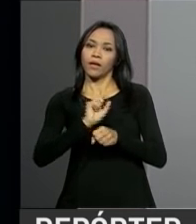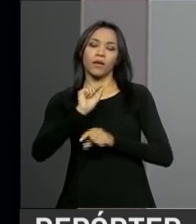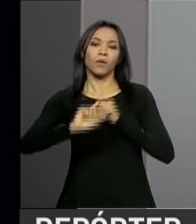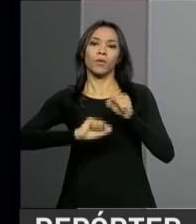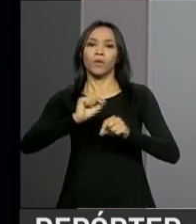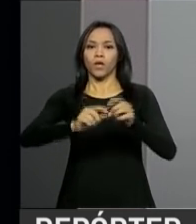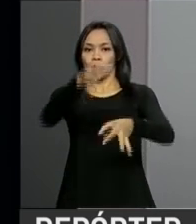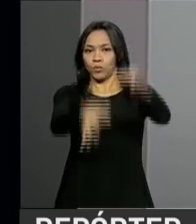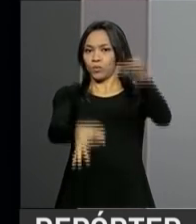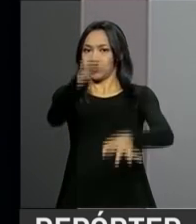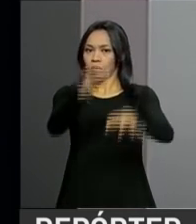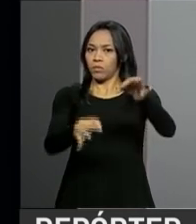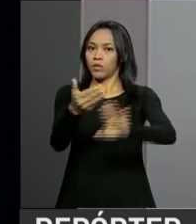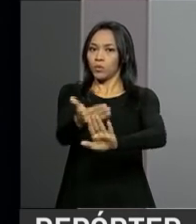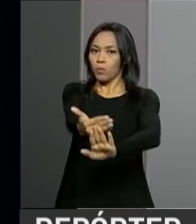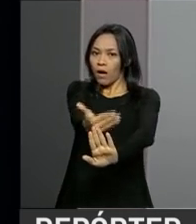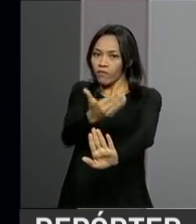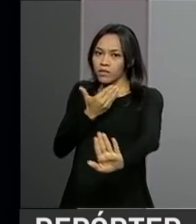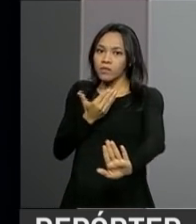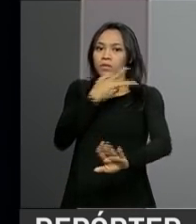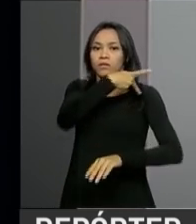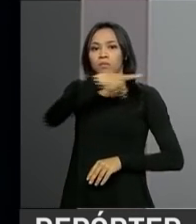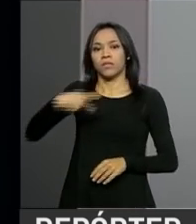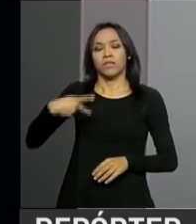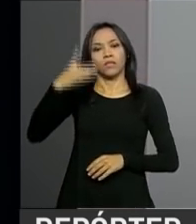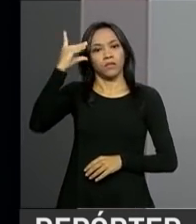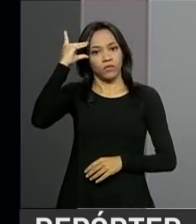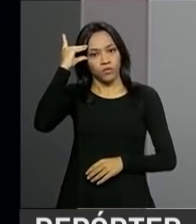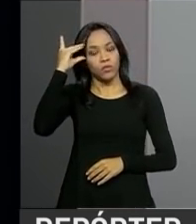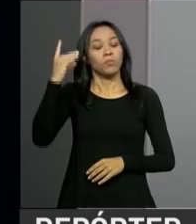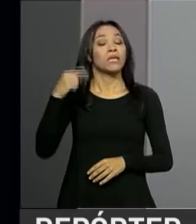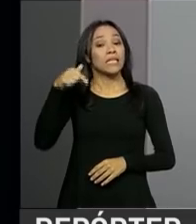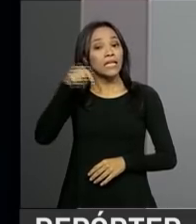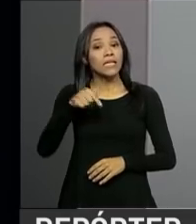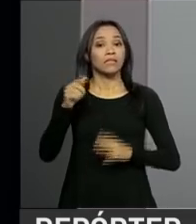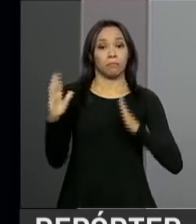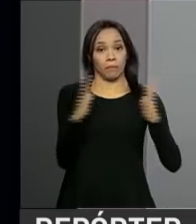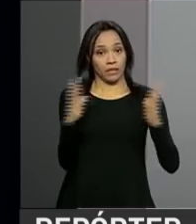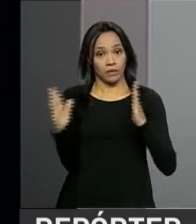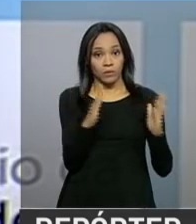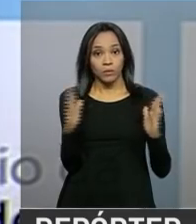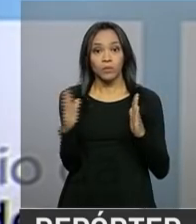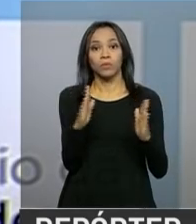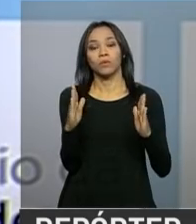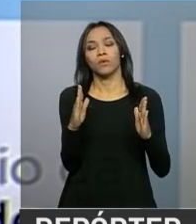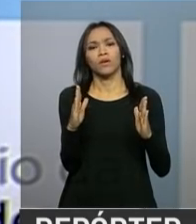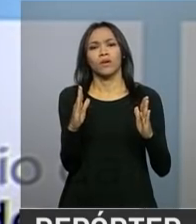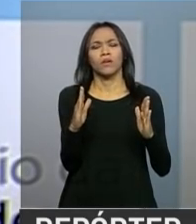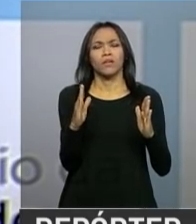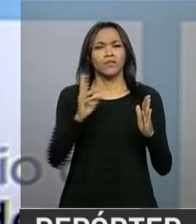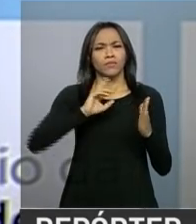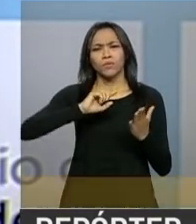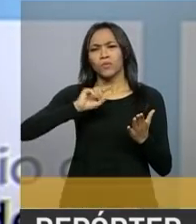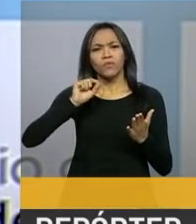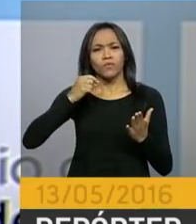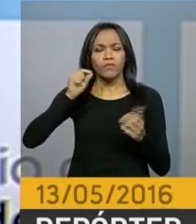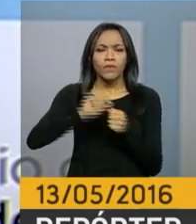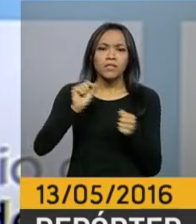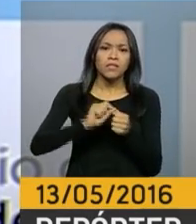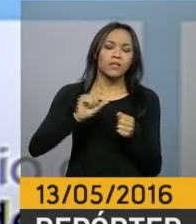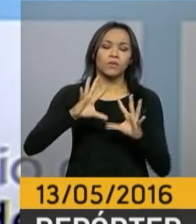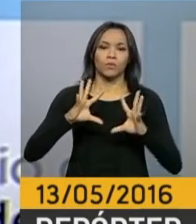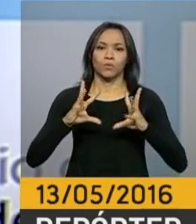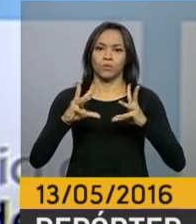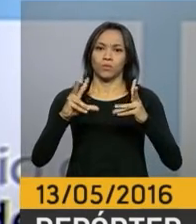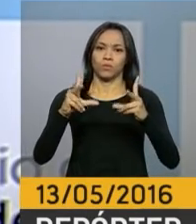presidenta Dilma Roussef E durante esse período nós estaremos ouvindo fazendo todas as ações necessárias porque estamos